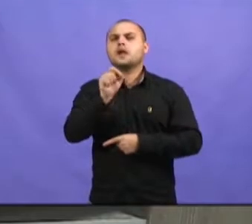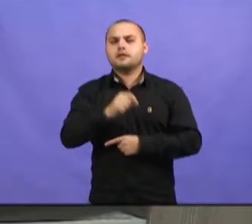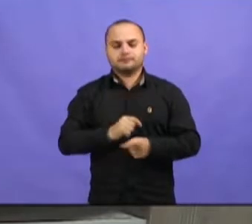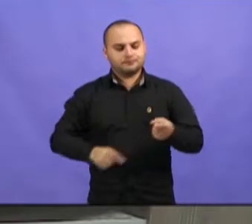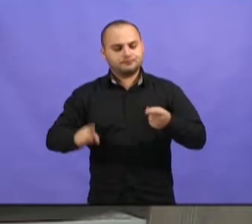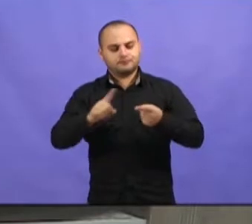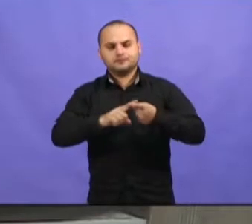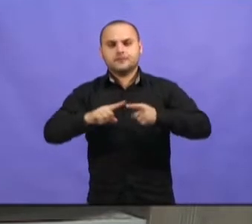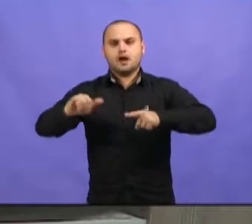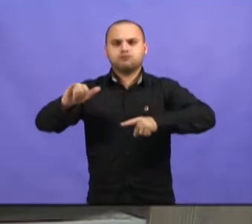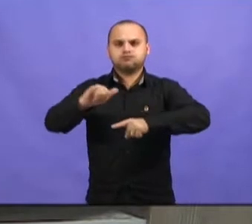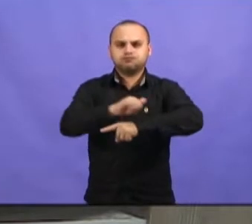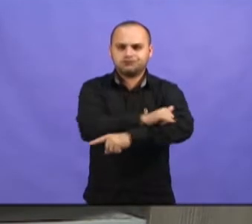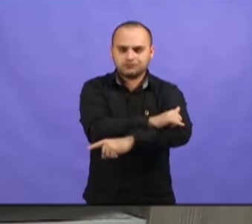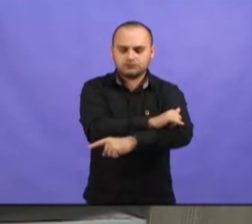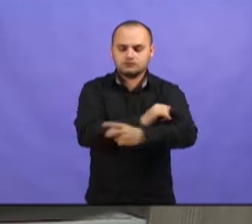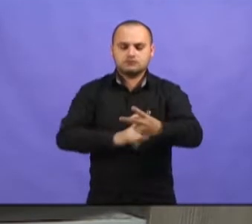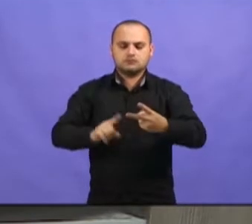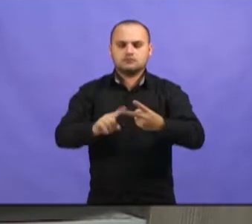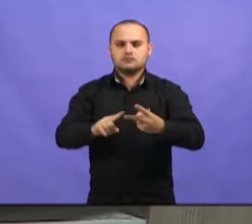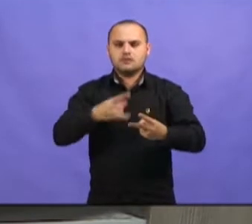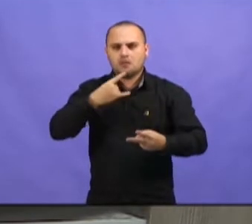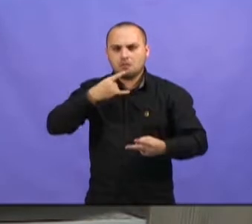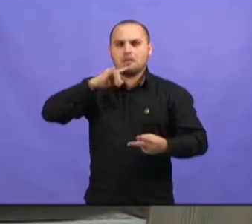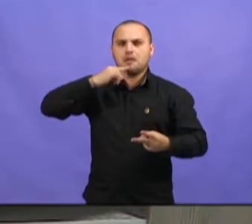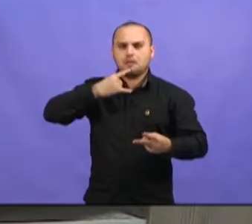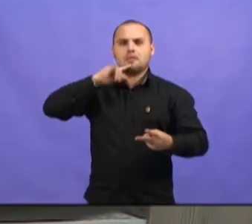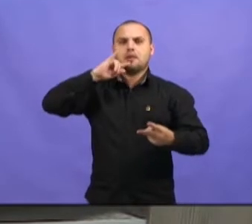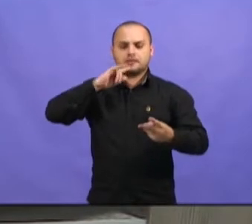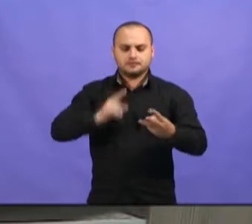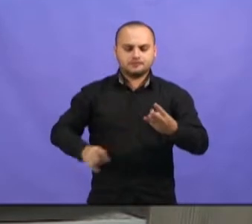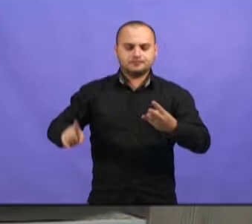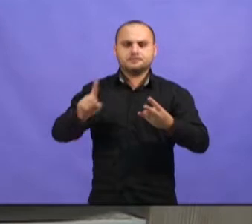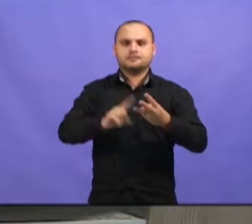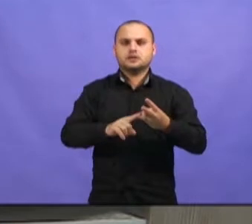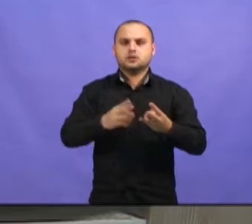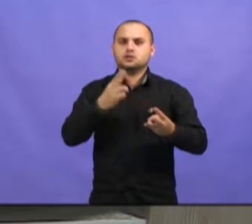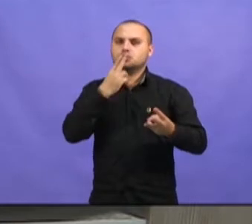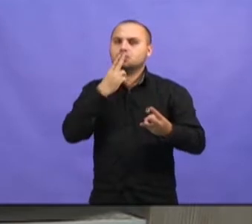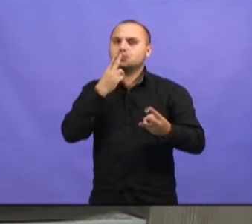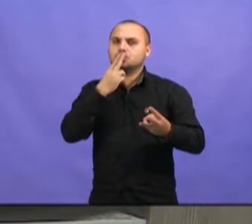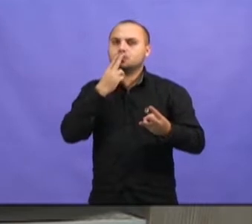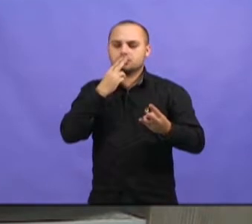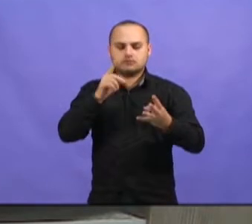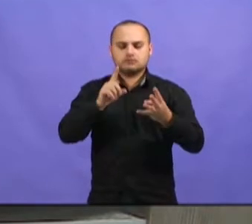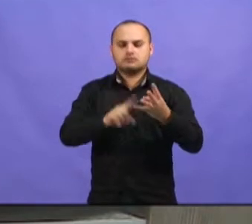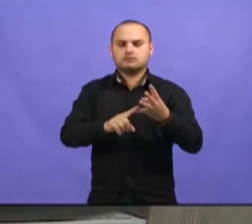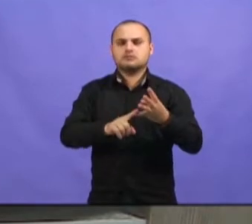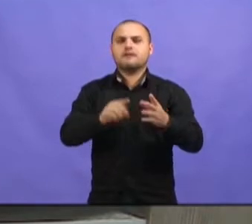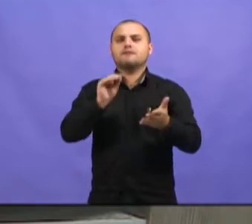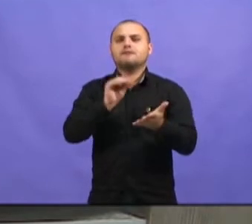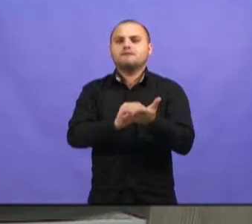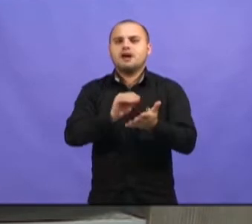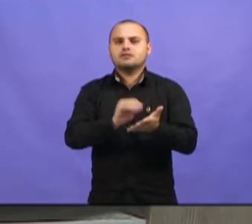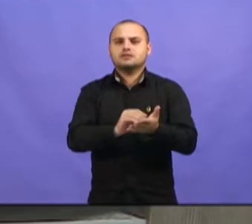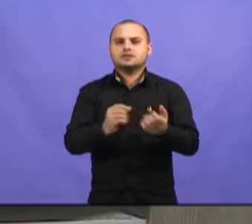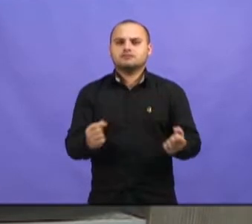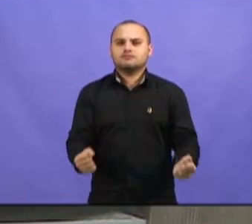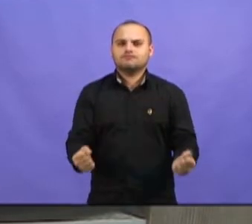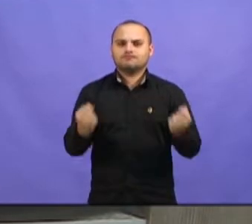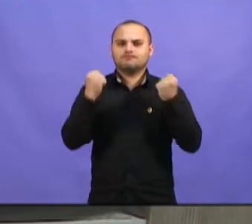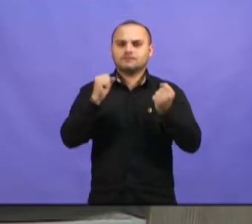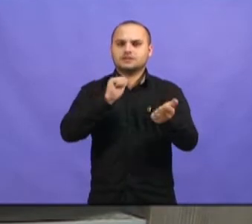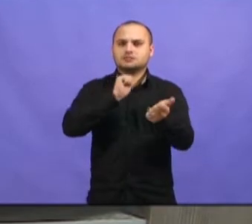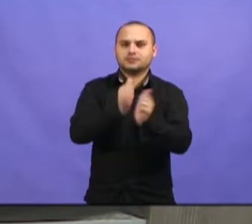o tabagismo. E ainda o sedentarismo. Apesar que o sedentarismo não é um hábito, né,